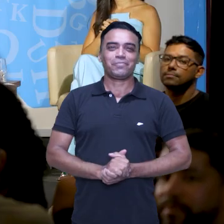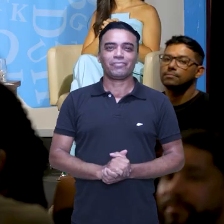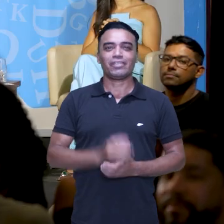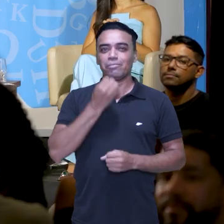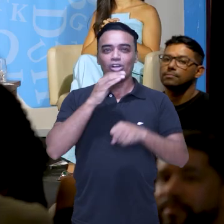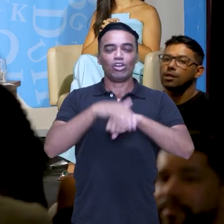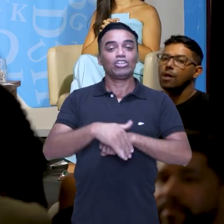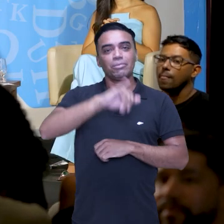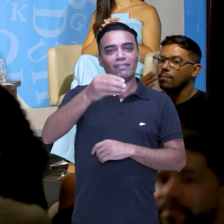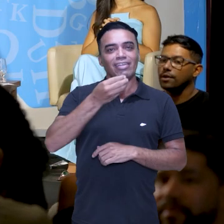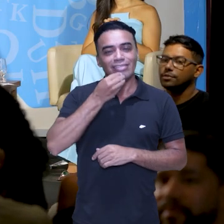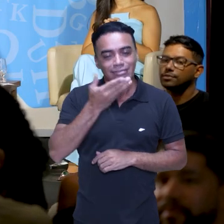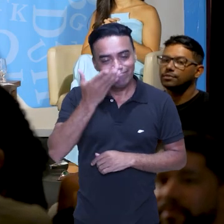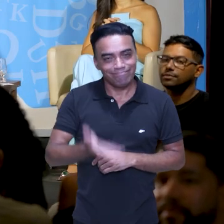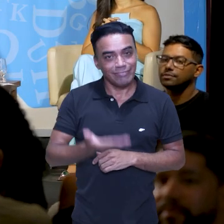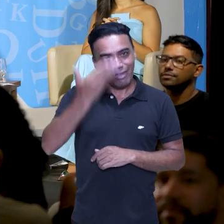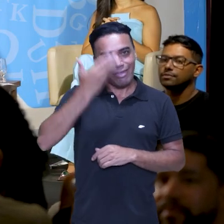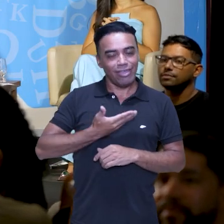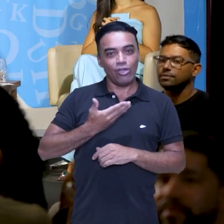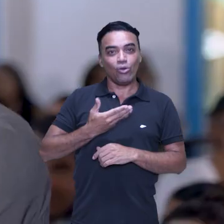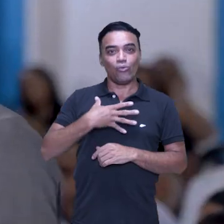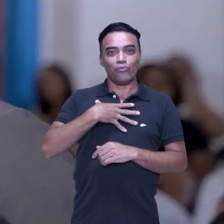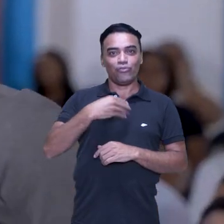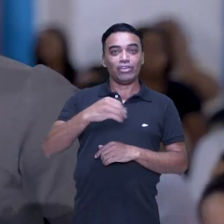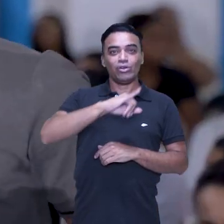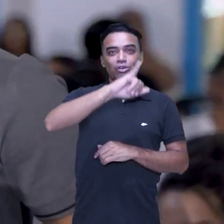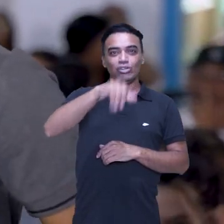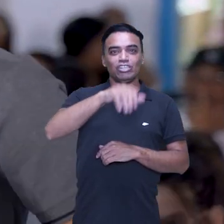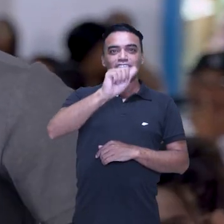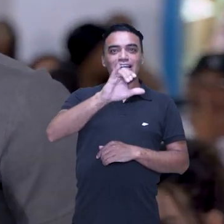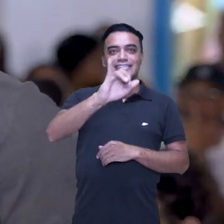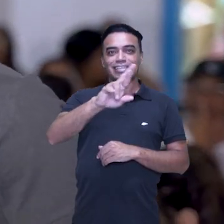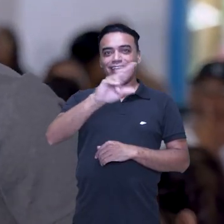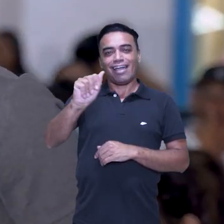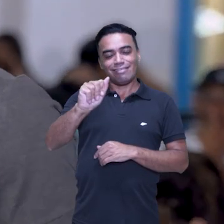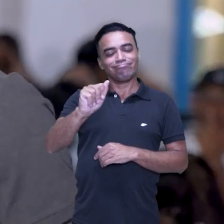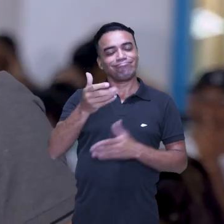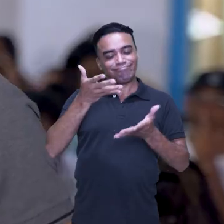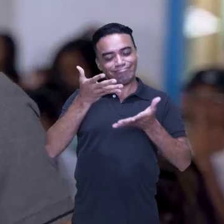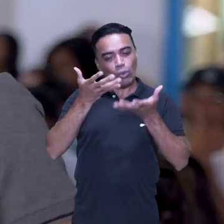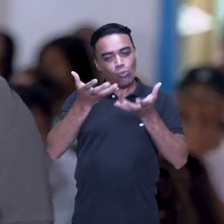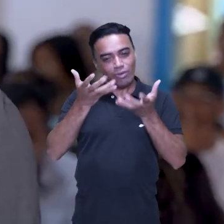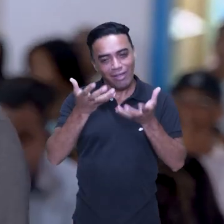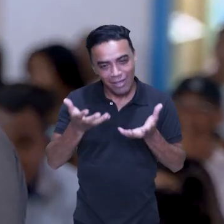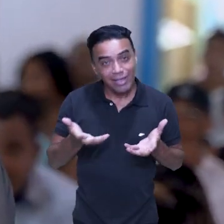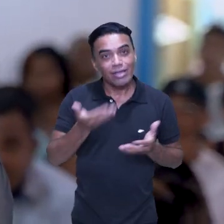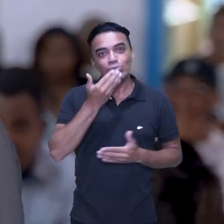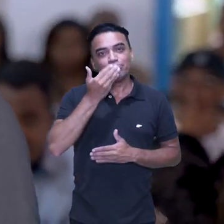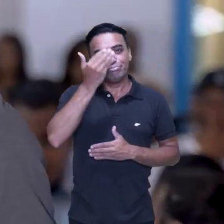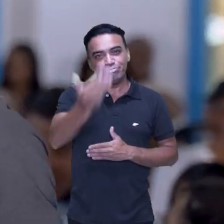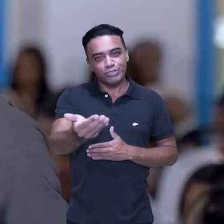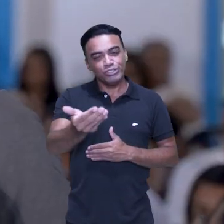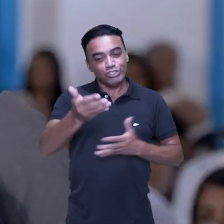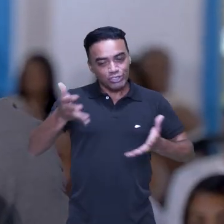Boa noite. Aproveitando o gancho aqui, eu sou o filho da Jacira e quero pedir para